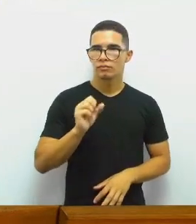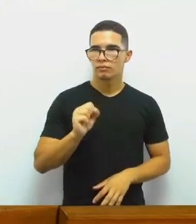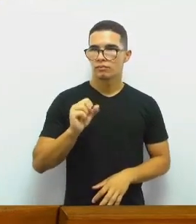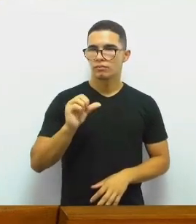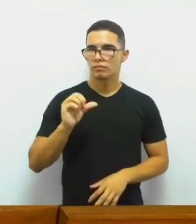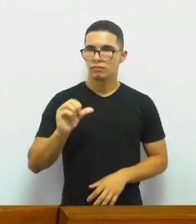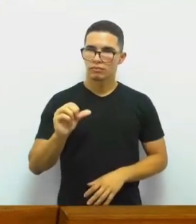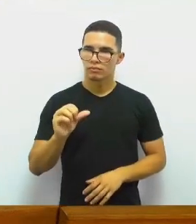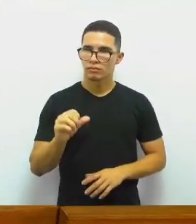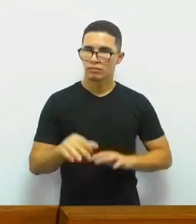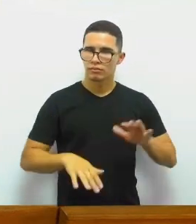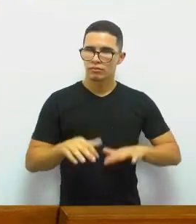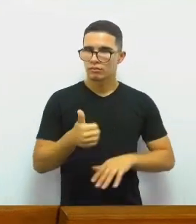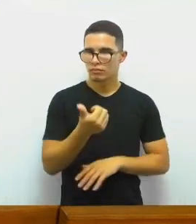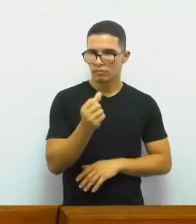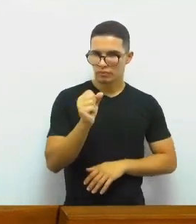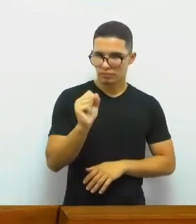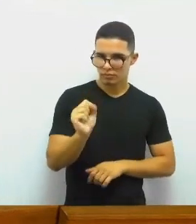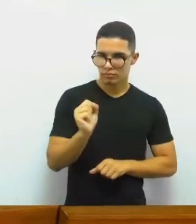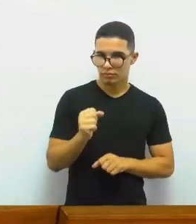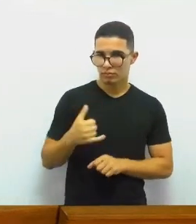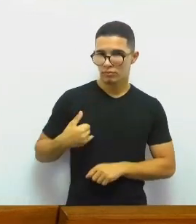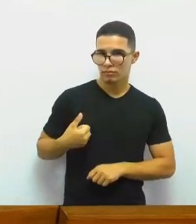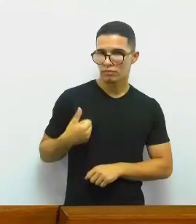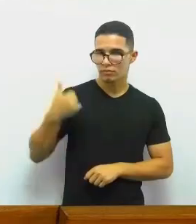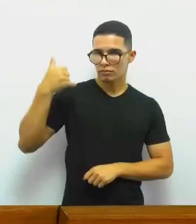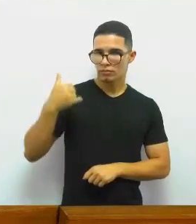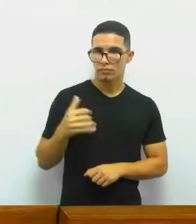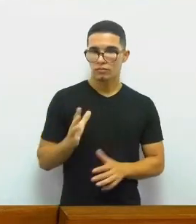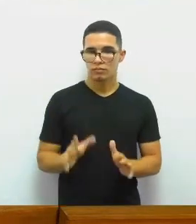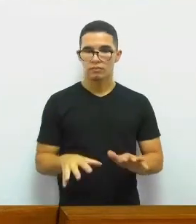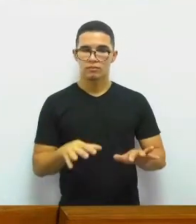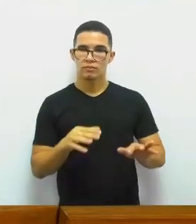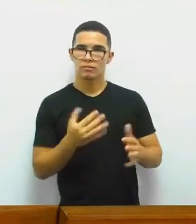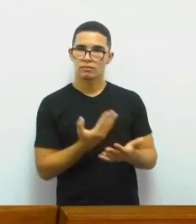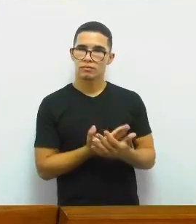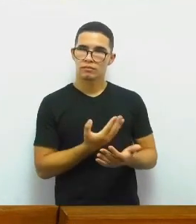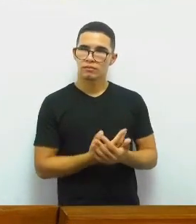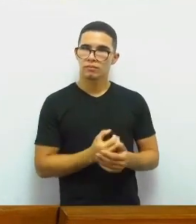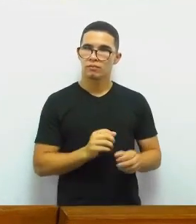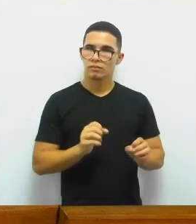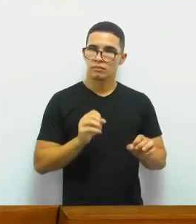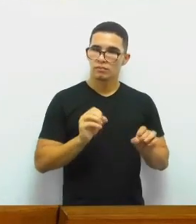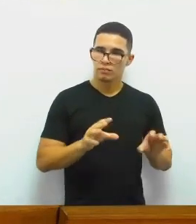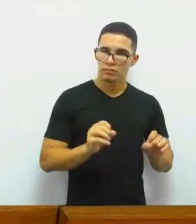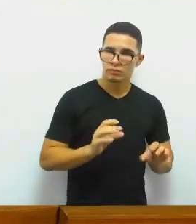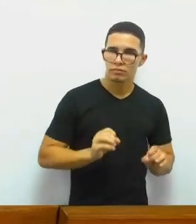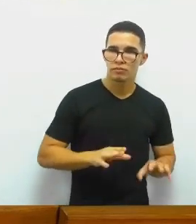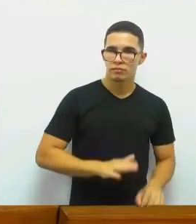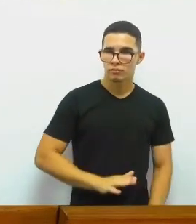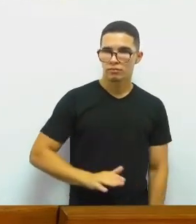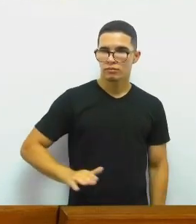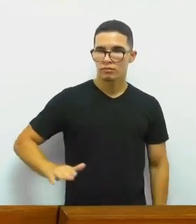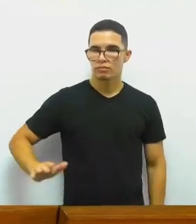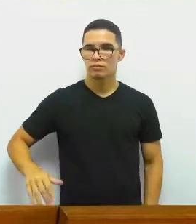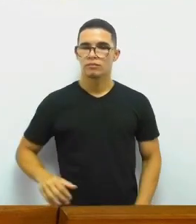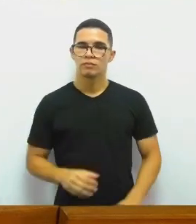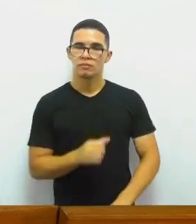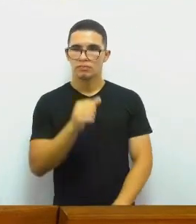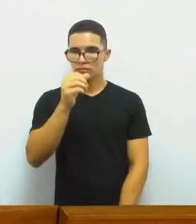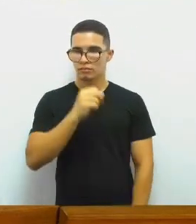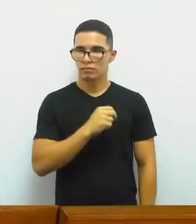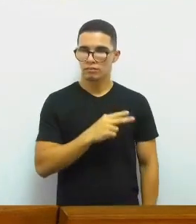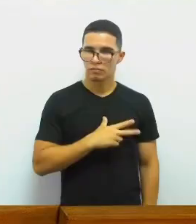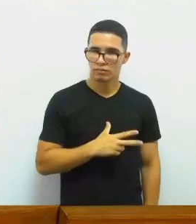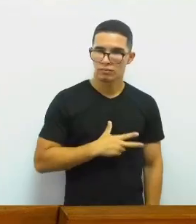1989. Aos 18 anos, iniciou sua carreira na área da educação infantil, lecionando em escolas municipais, estaduais e